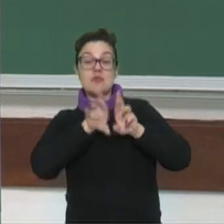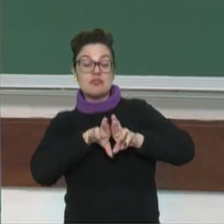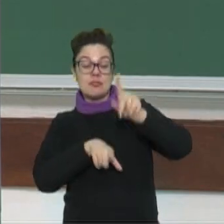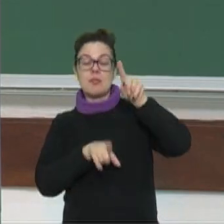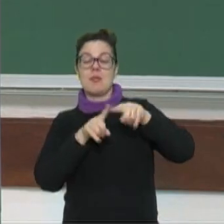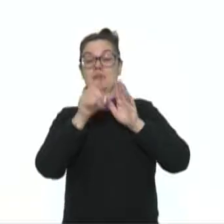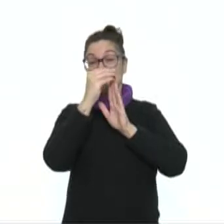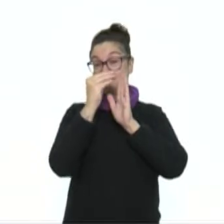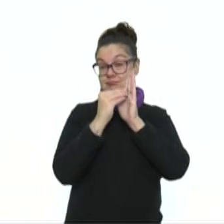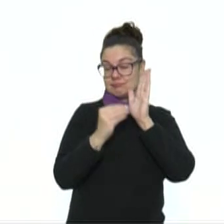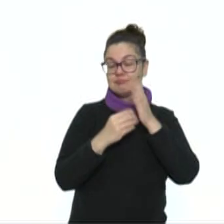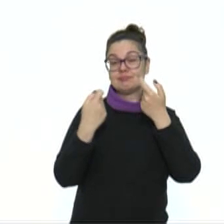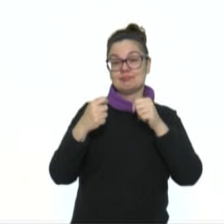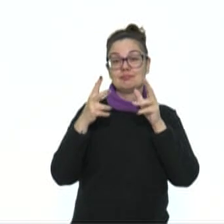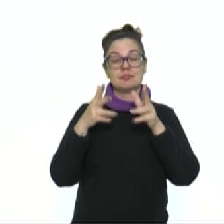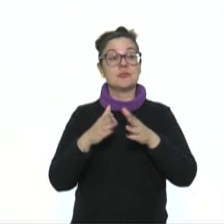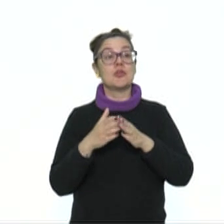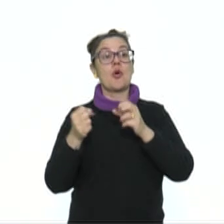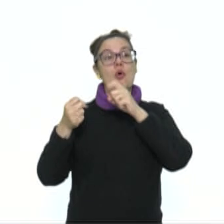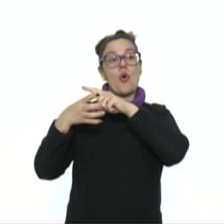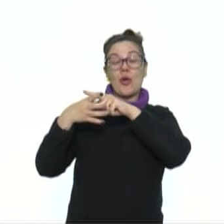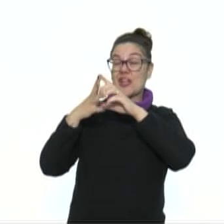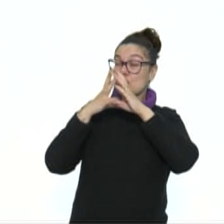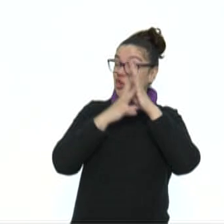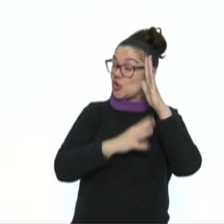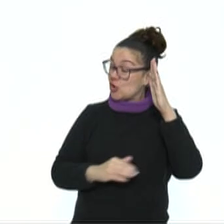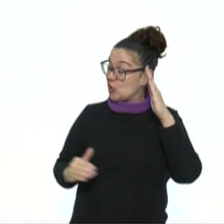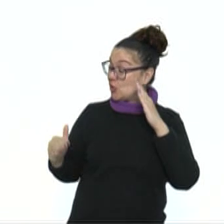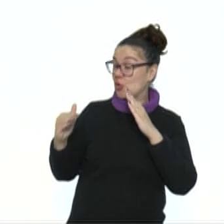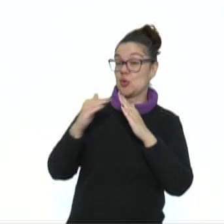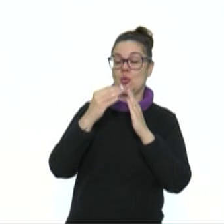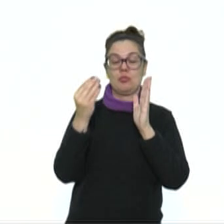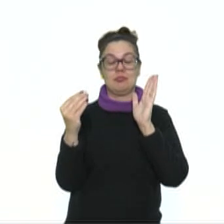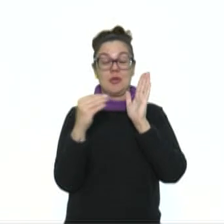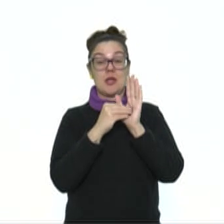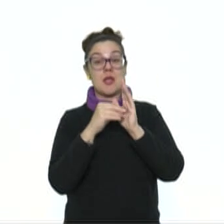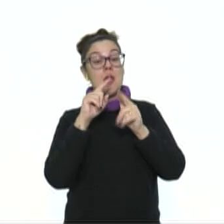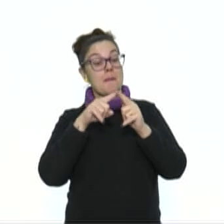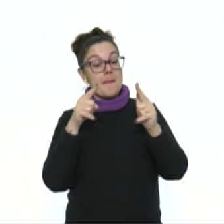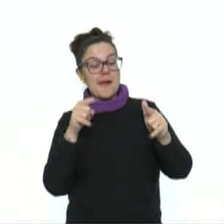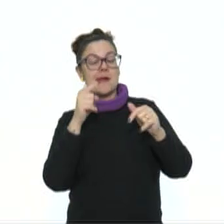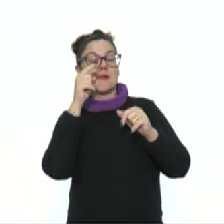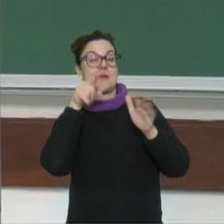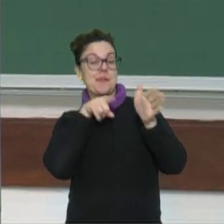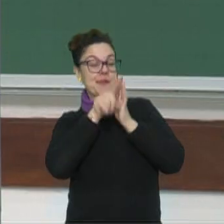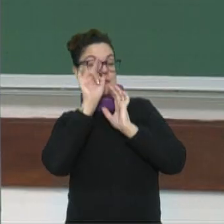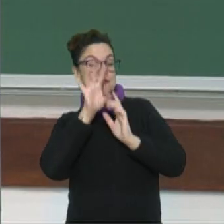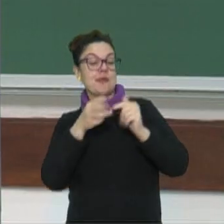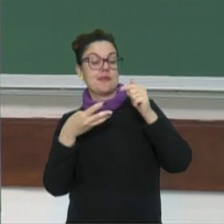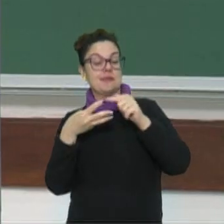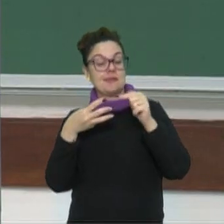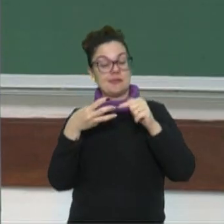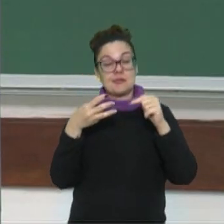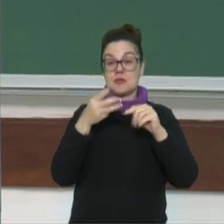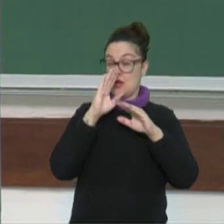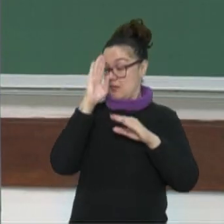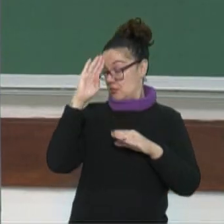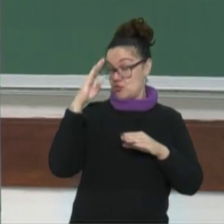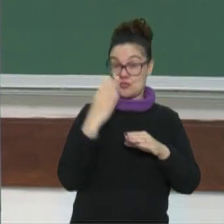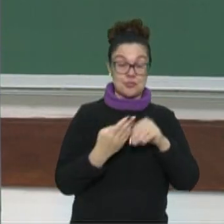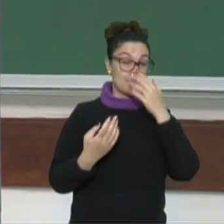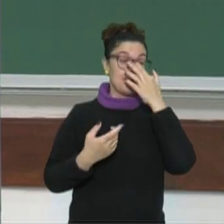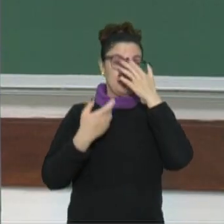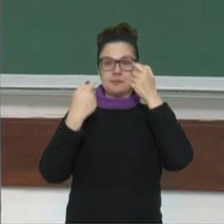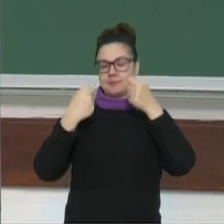diferente. Eu estou citando aqui todos os motivos, mas a pergunta era apenas 3, e você precisava apenas responder 3 para ter